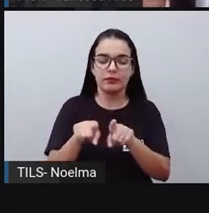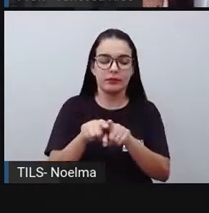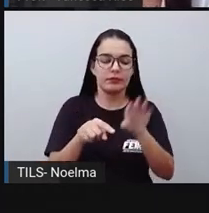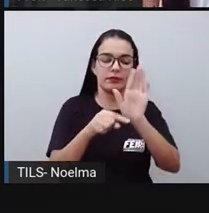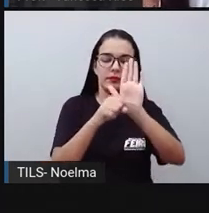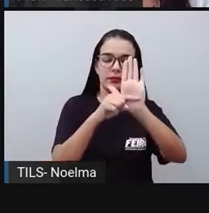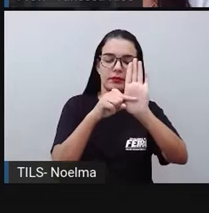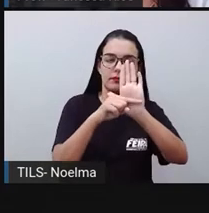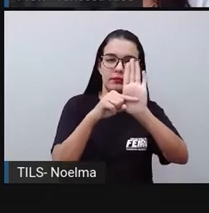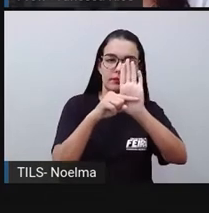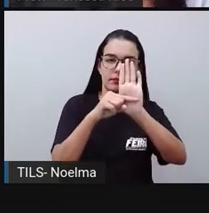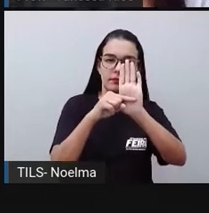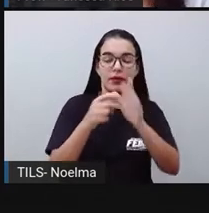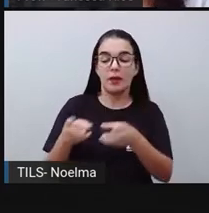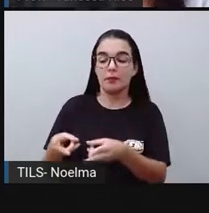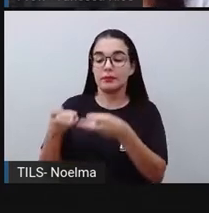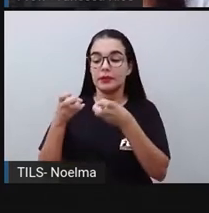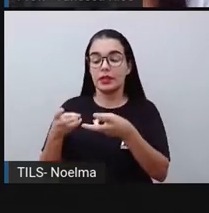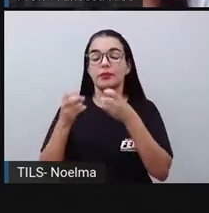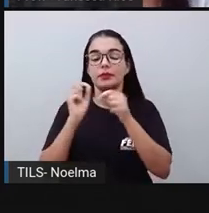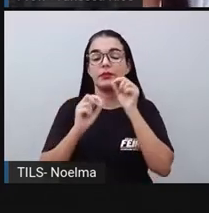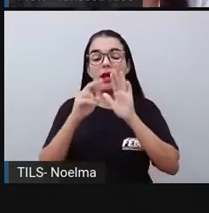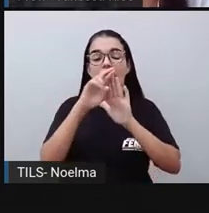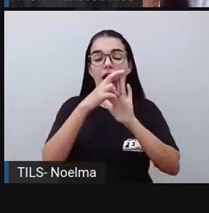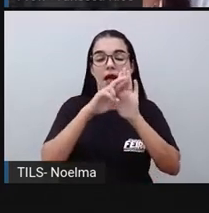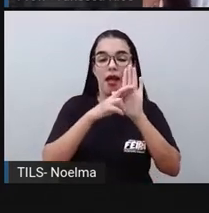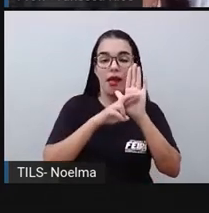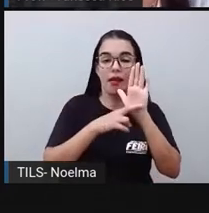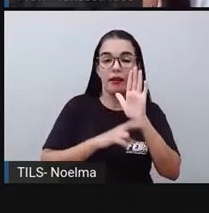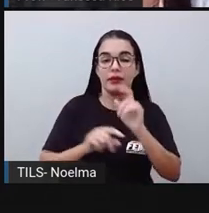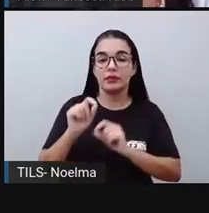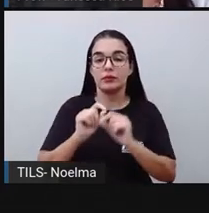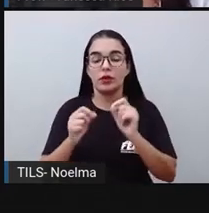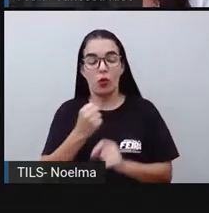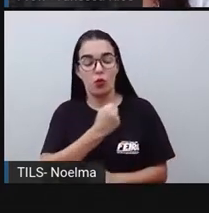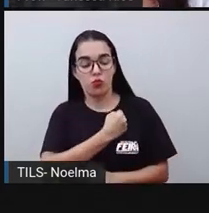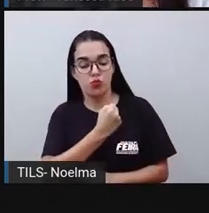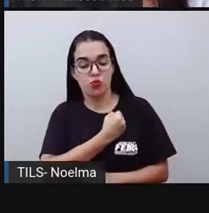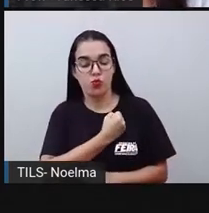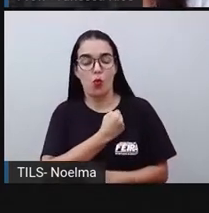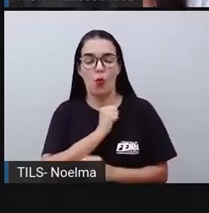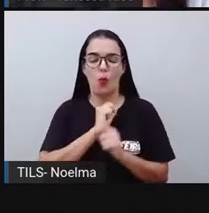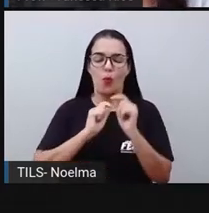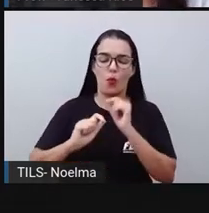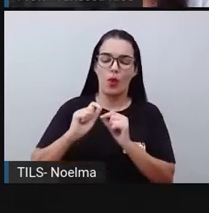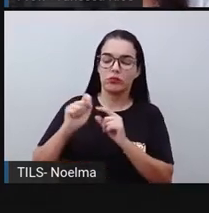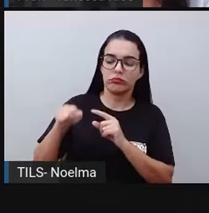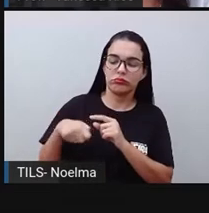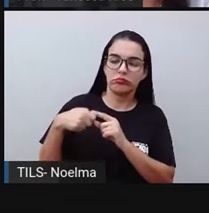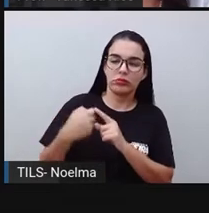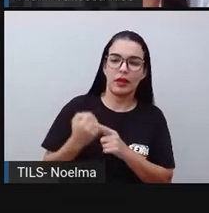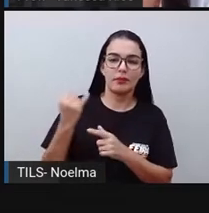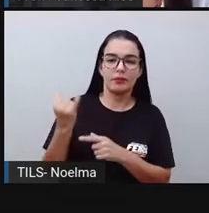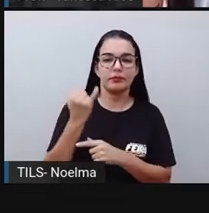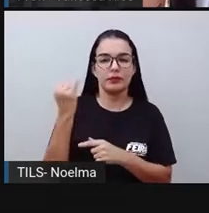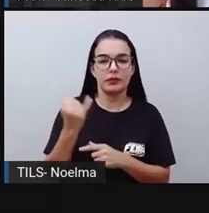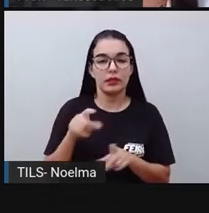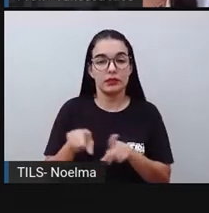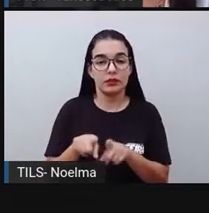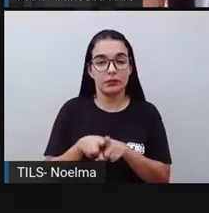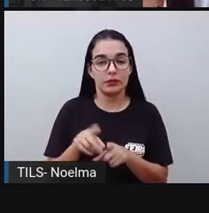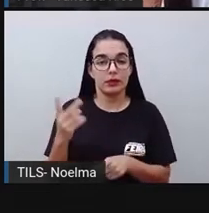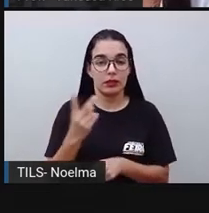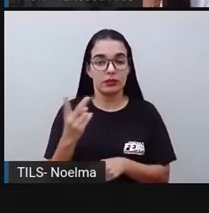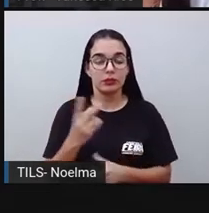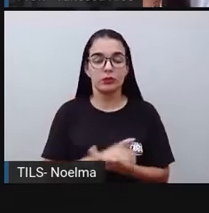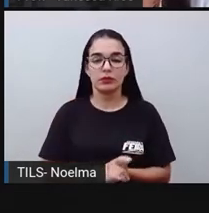percebendo aí todas as regras que orientam aí o algoritmo dessas duas operações que são tão importantes. Agora a